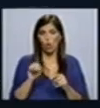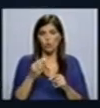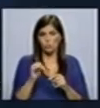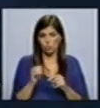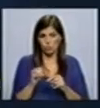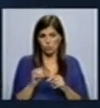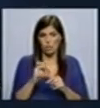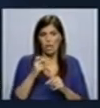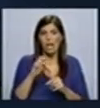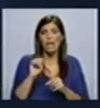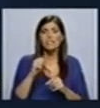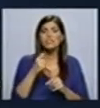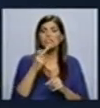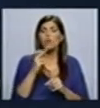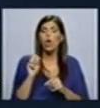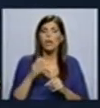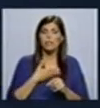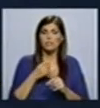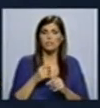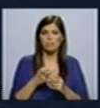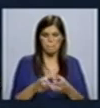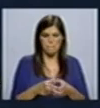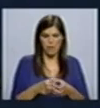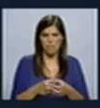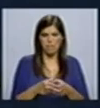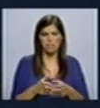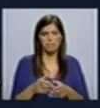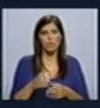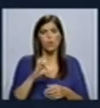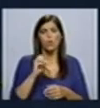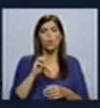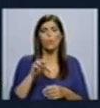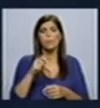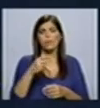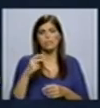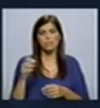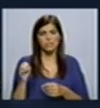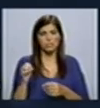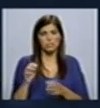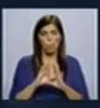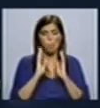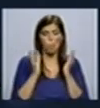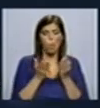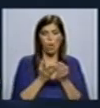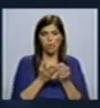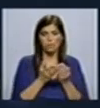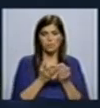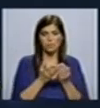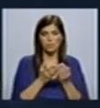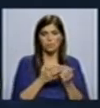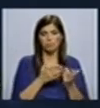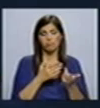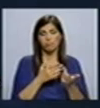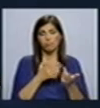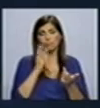pedregulhos, sobretudo densos, de silicatos, enquanto que os cometas são bolas de neve sujas.